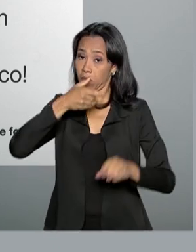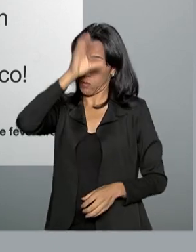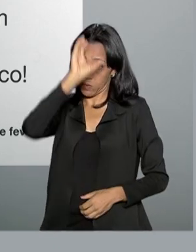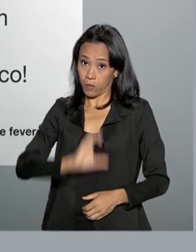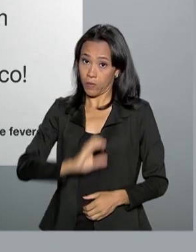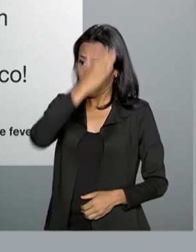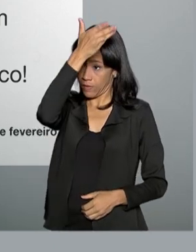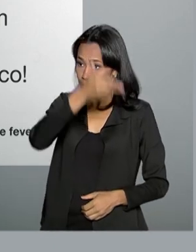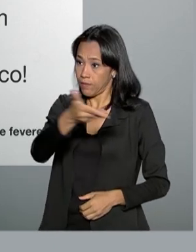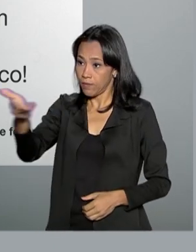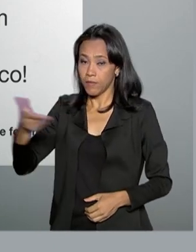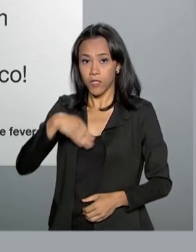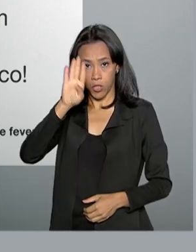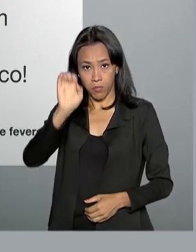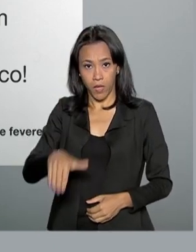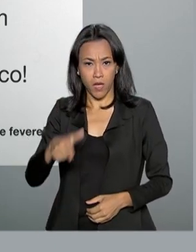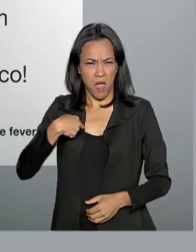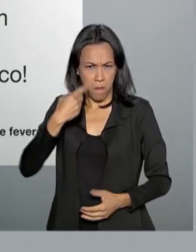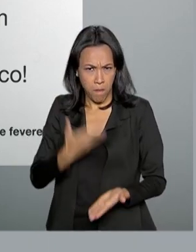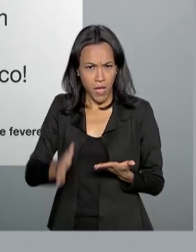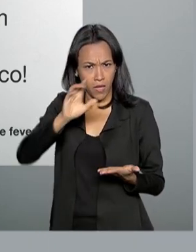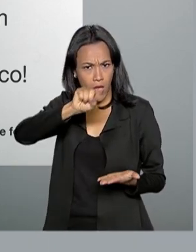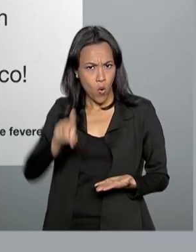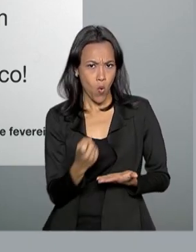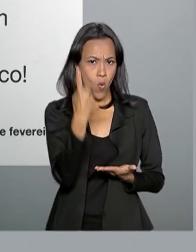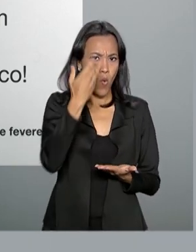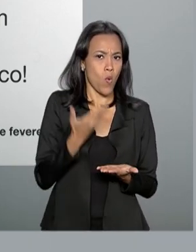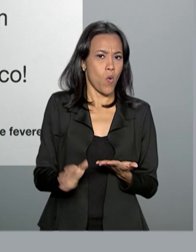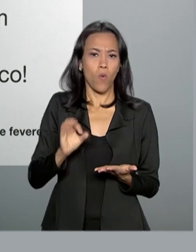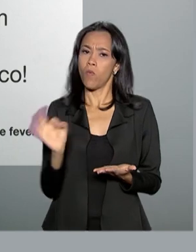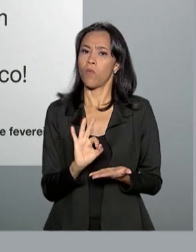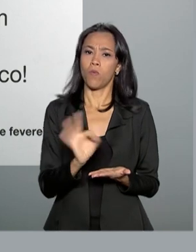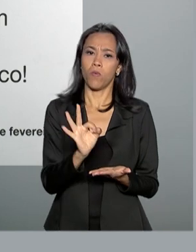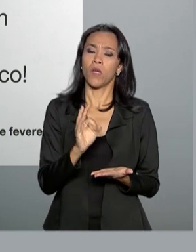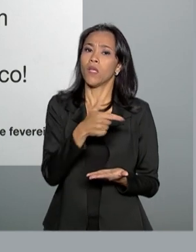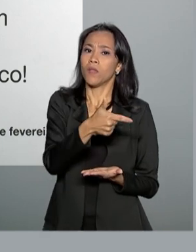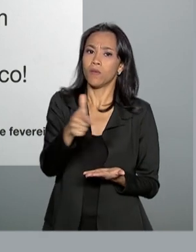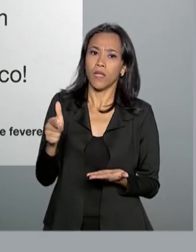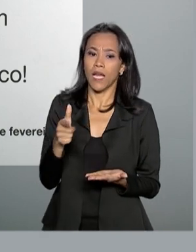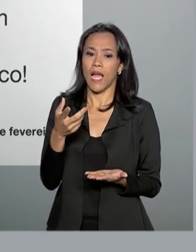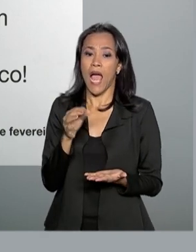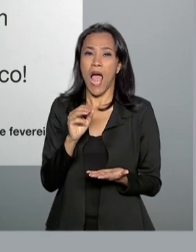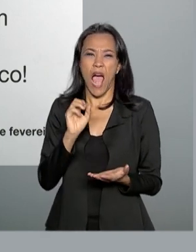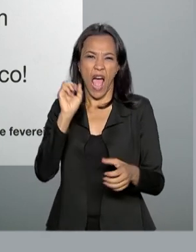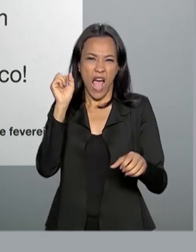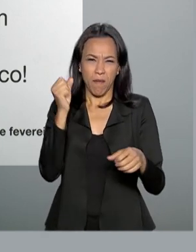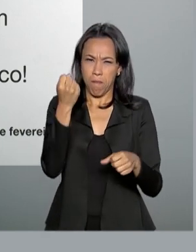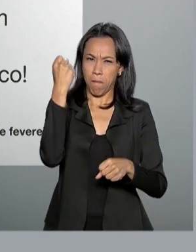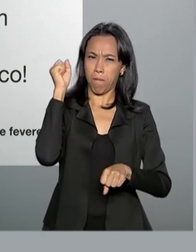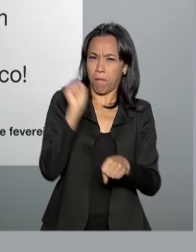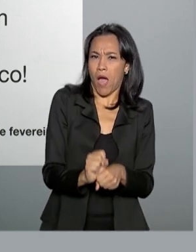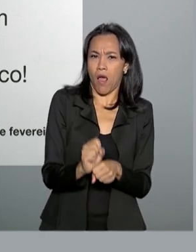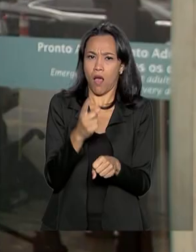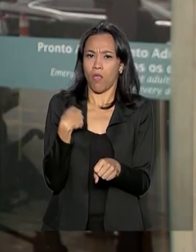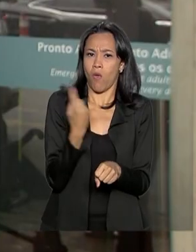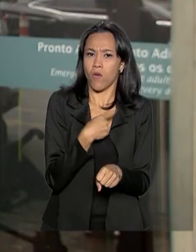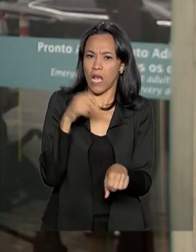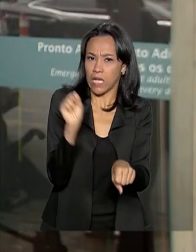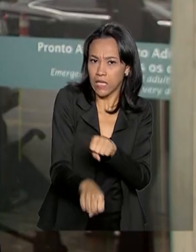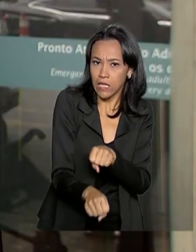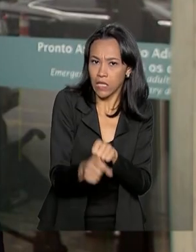perdemos esta oportunidade única contem connosco nenhum assassino irá nos parar os exames